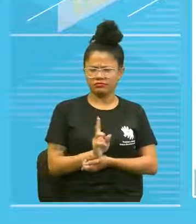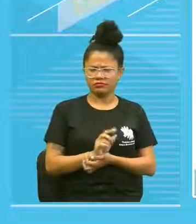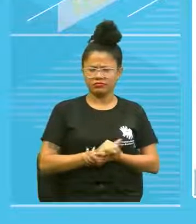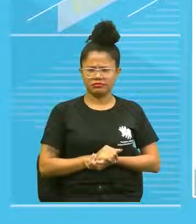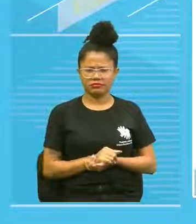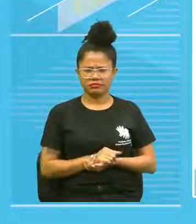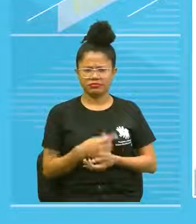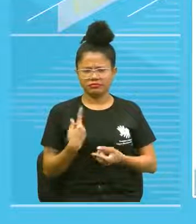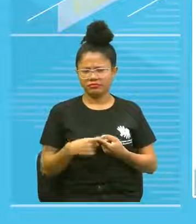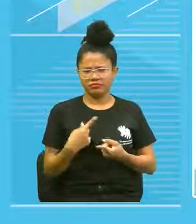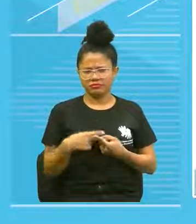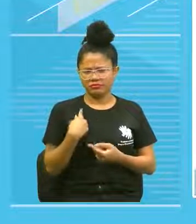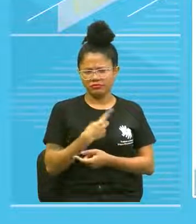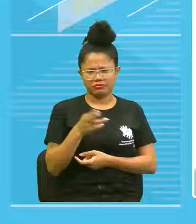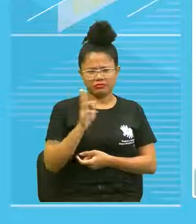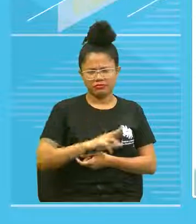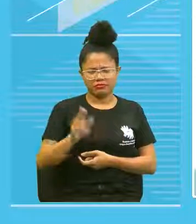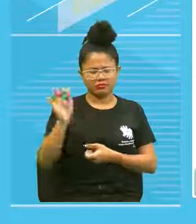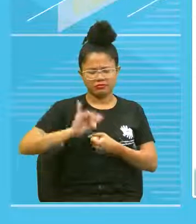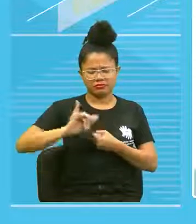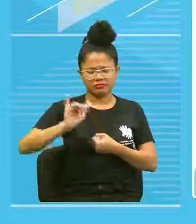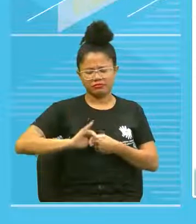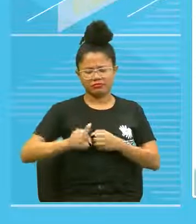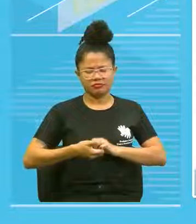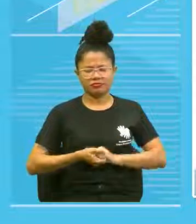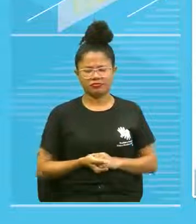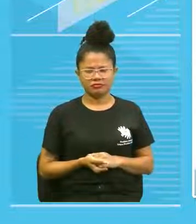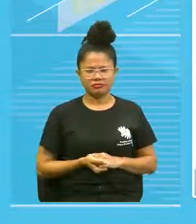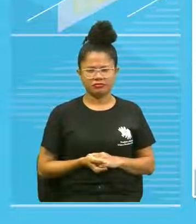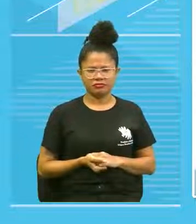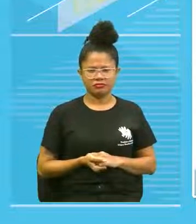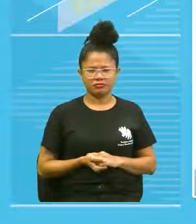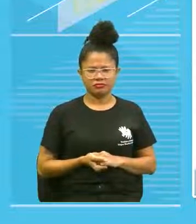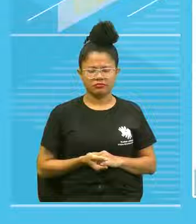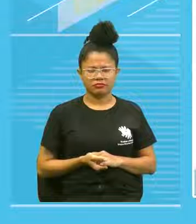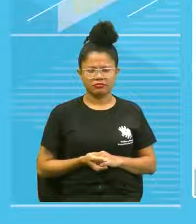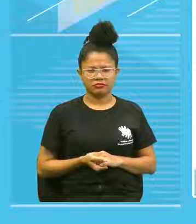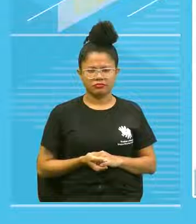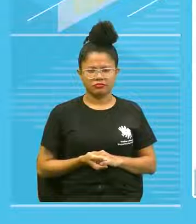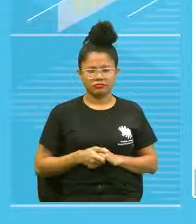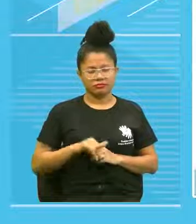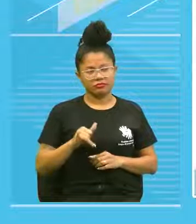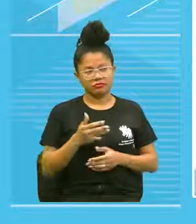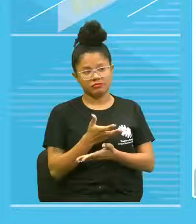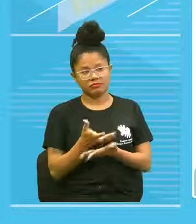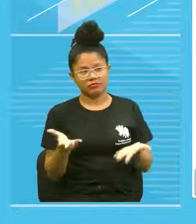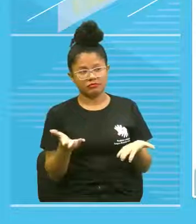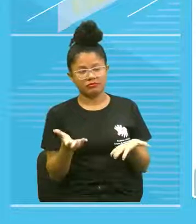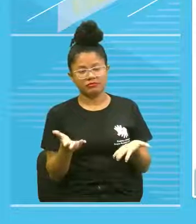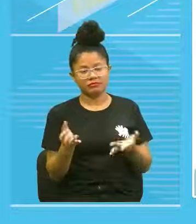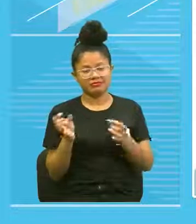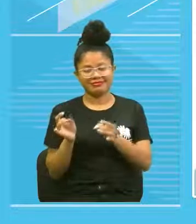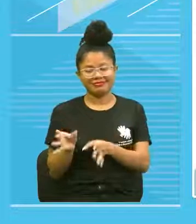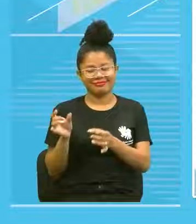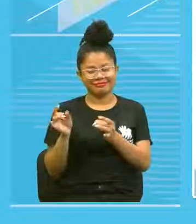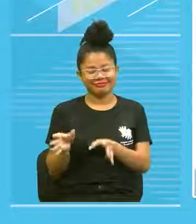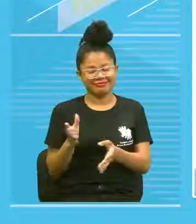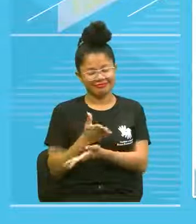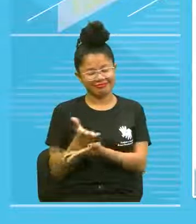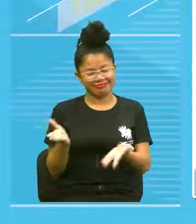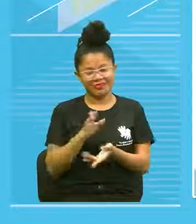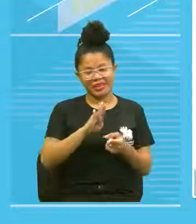mas claro consome esse negócio aí não meu amigo e se quiser biodiesel faço é de vender